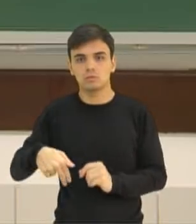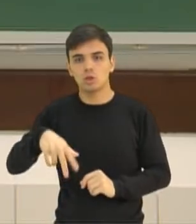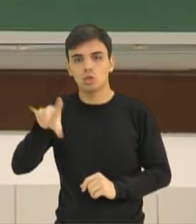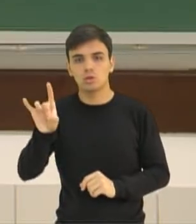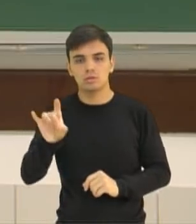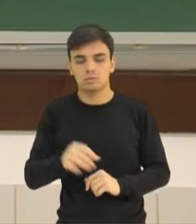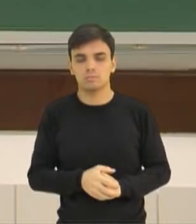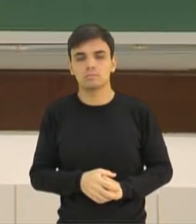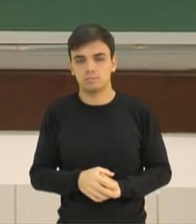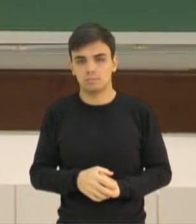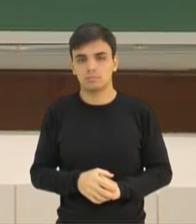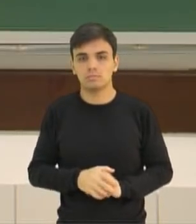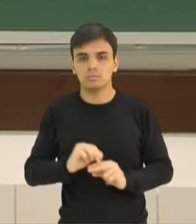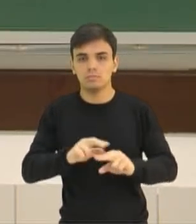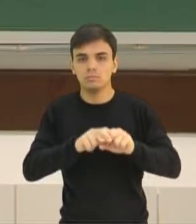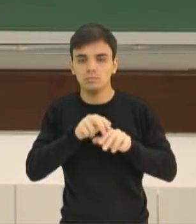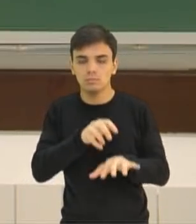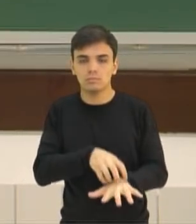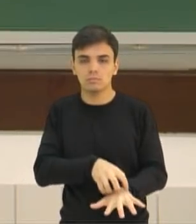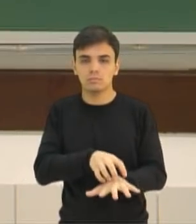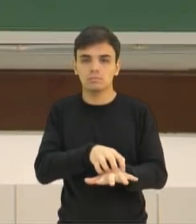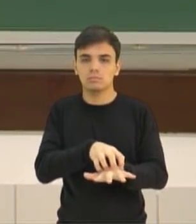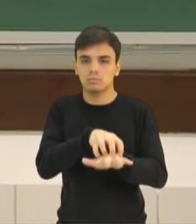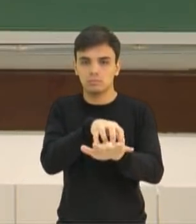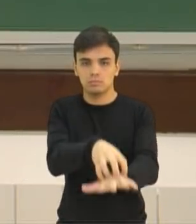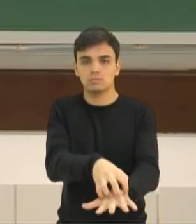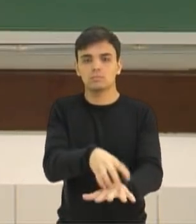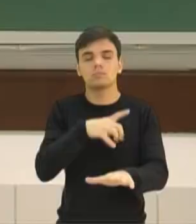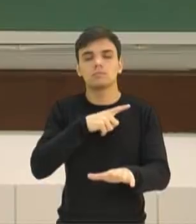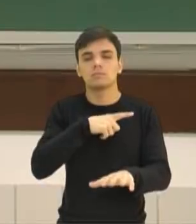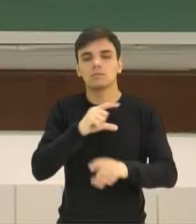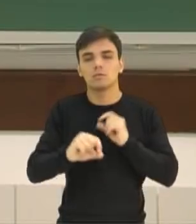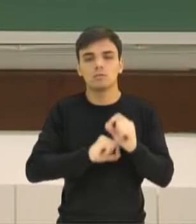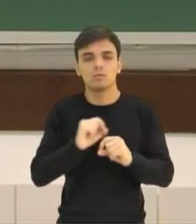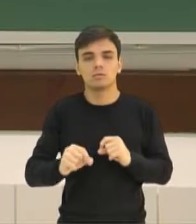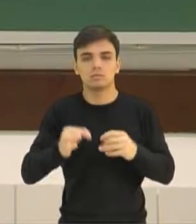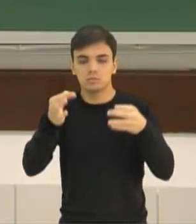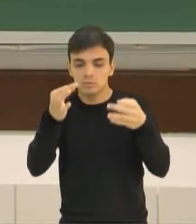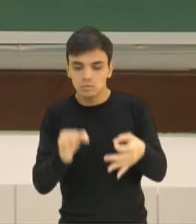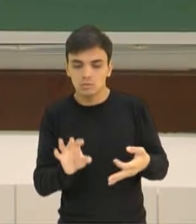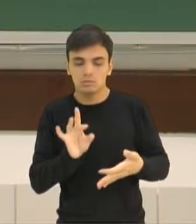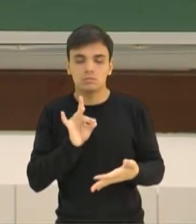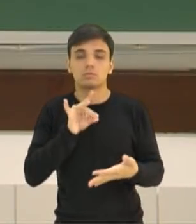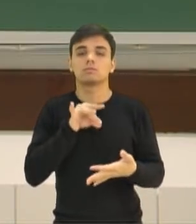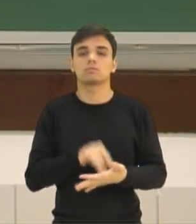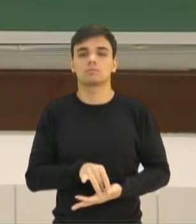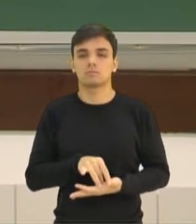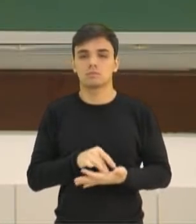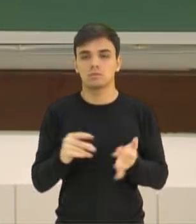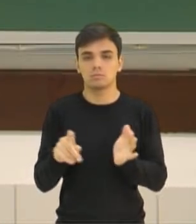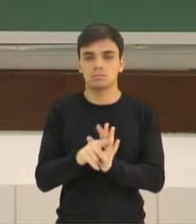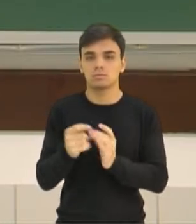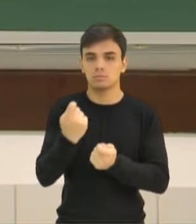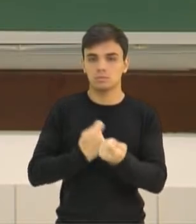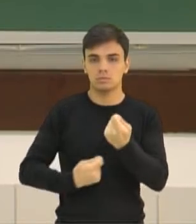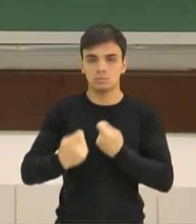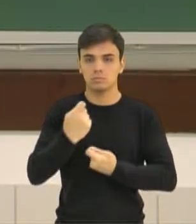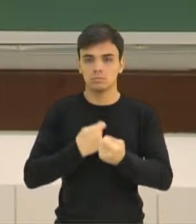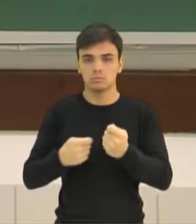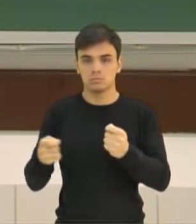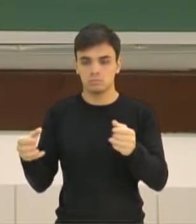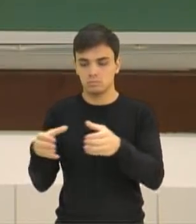para que o turismo participe de forma mais efetiva ali na economia da